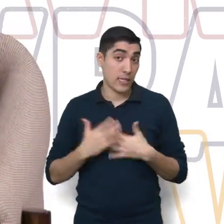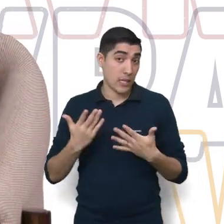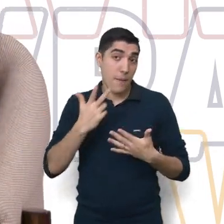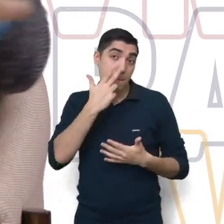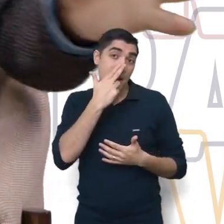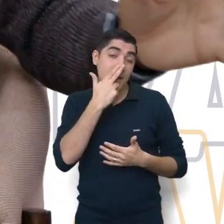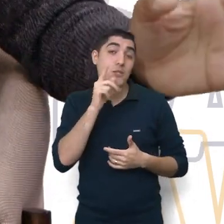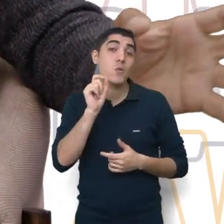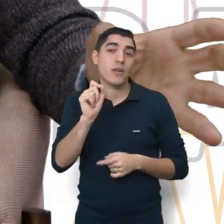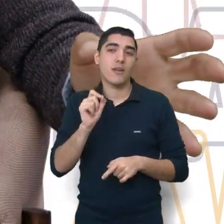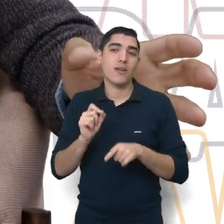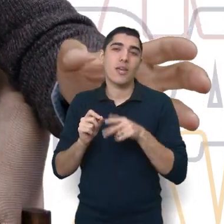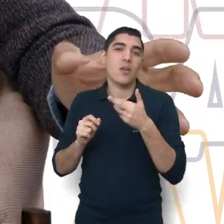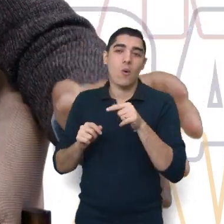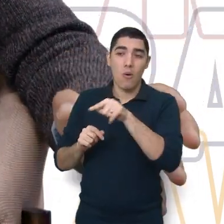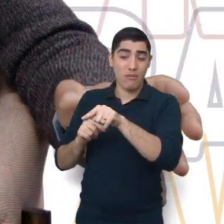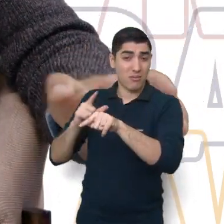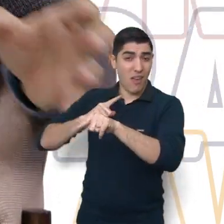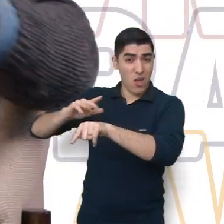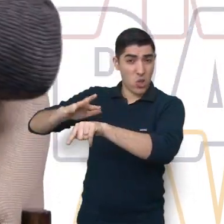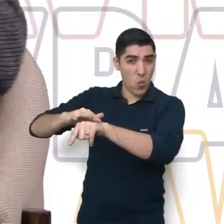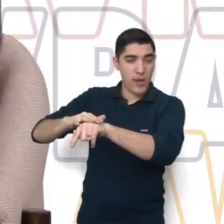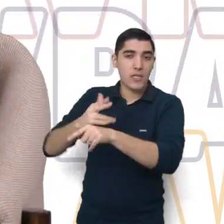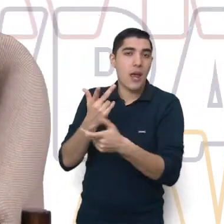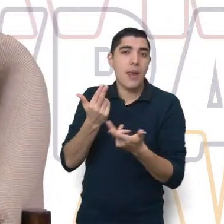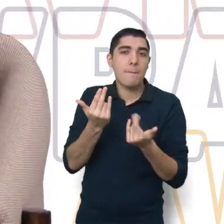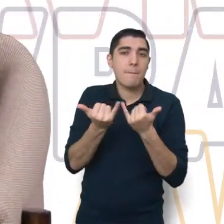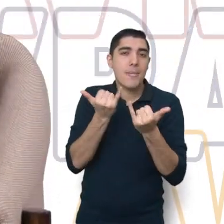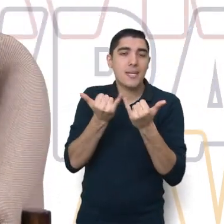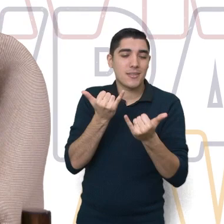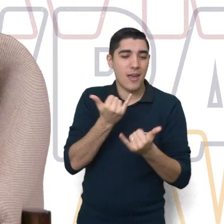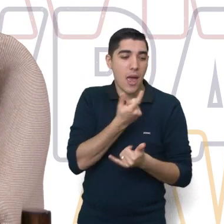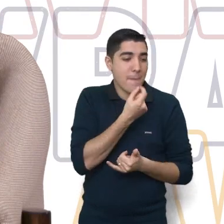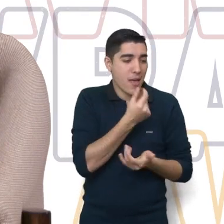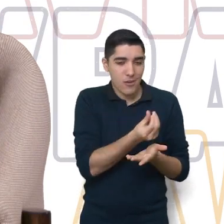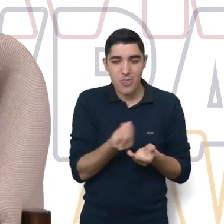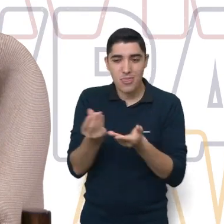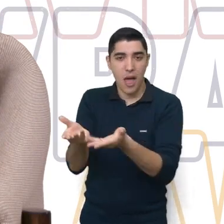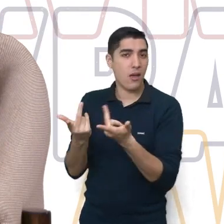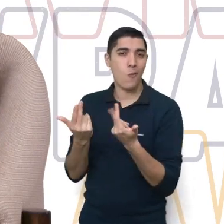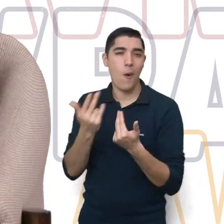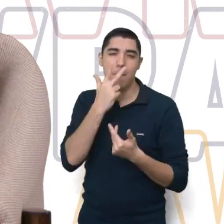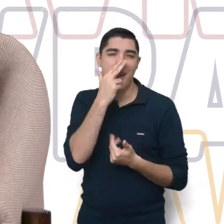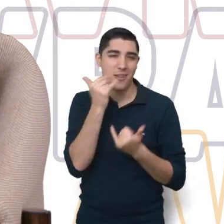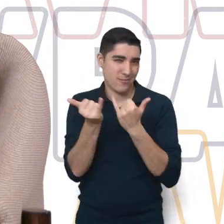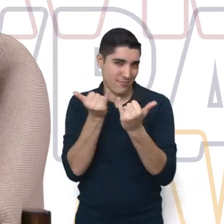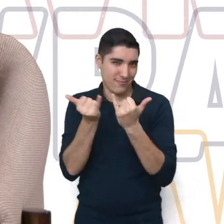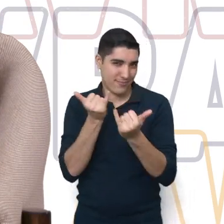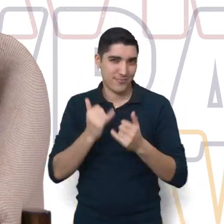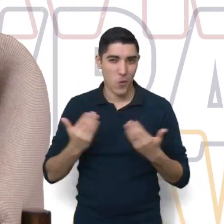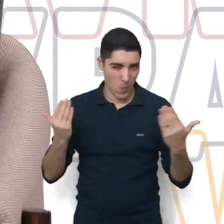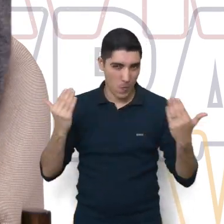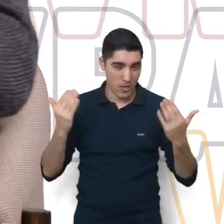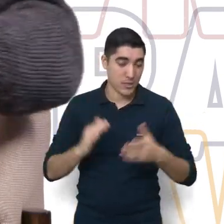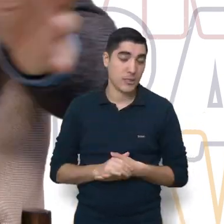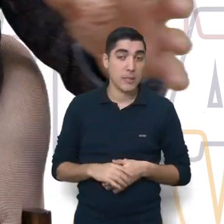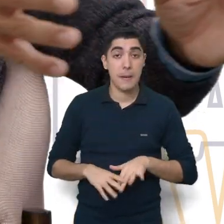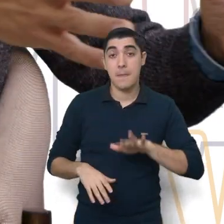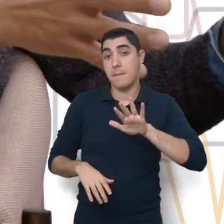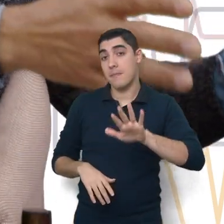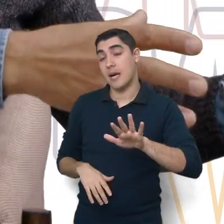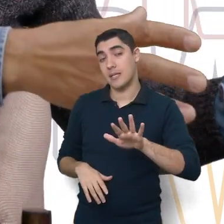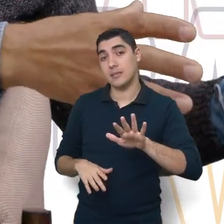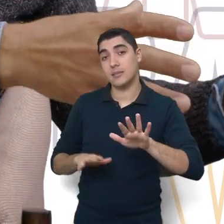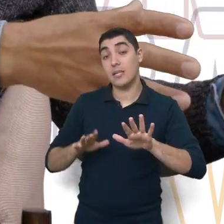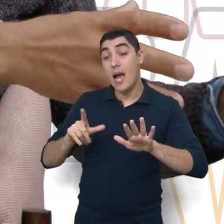remédio para alguém que tá doente Tá agora o que tá faltando é o que que a gente